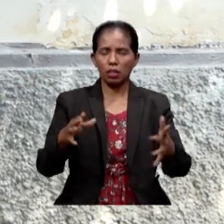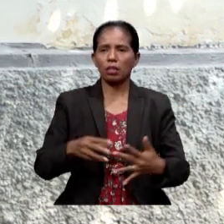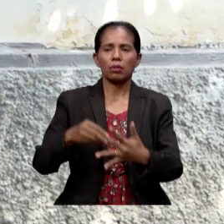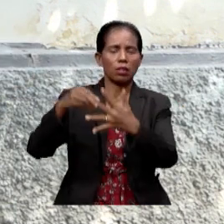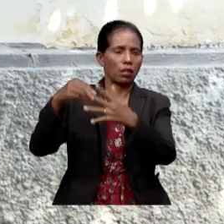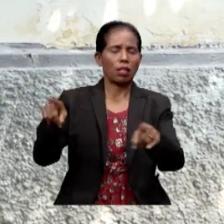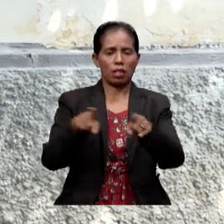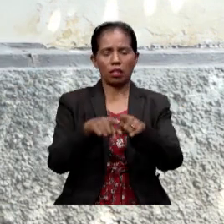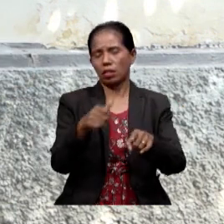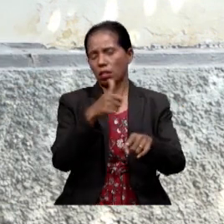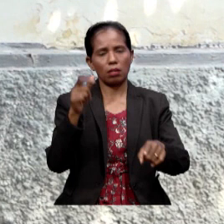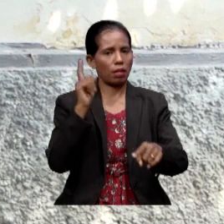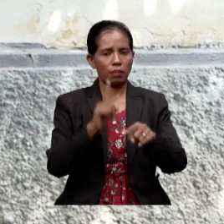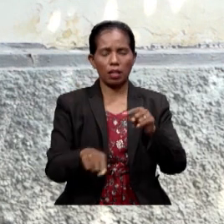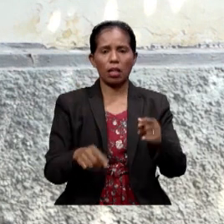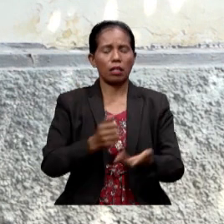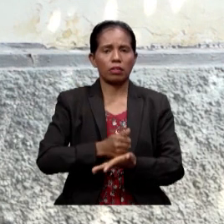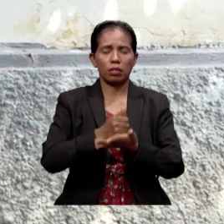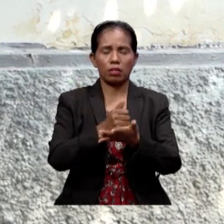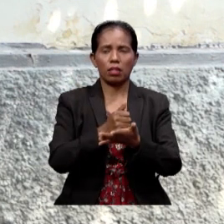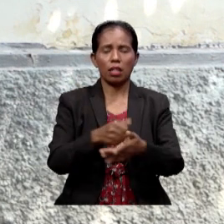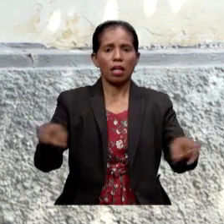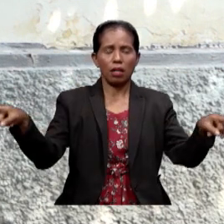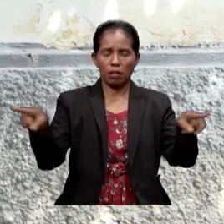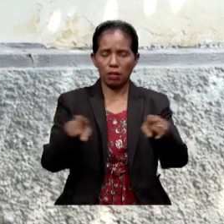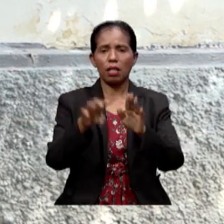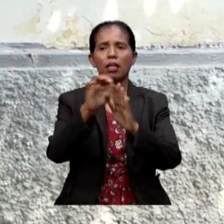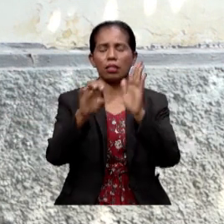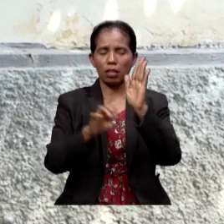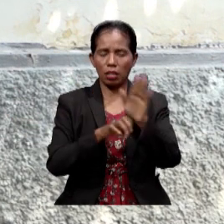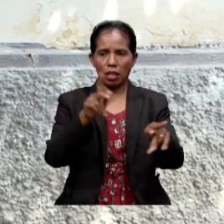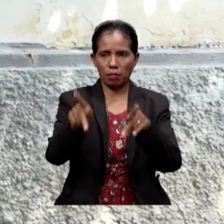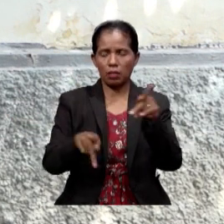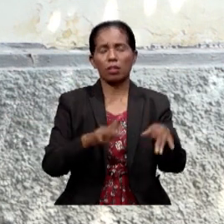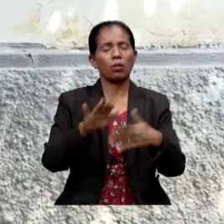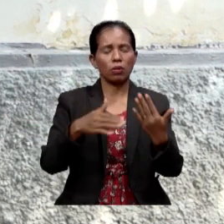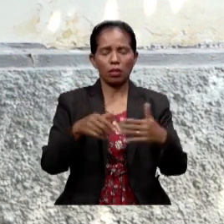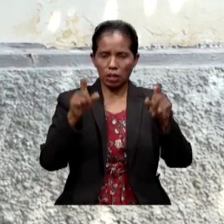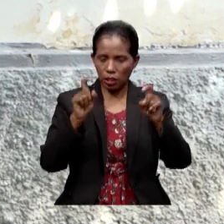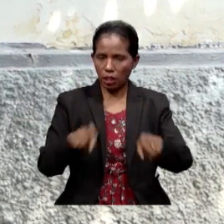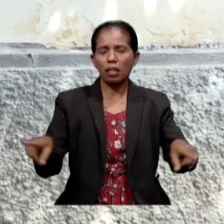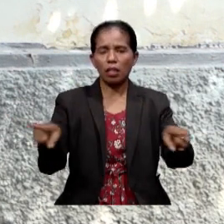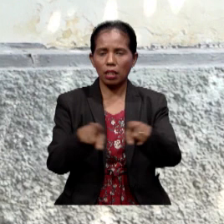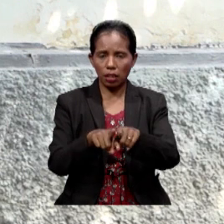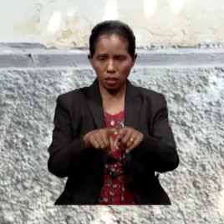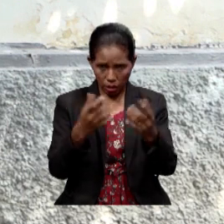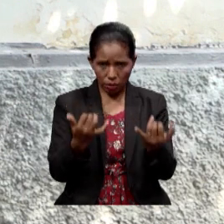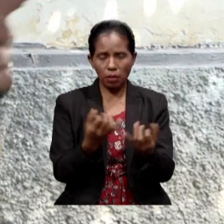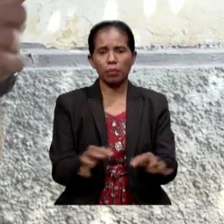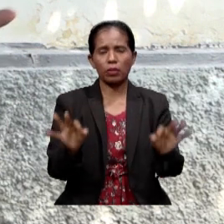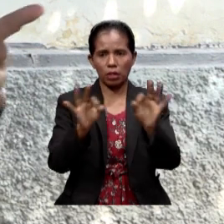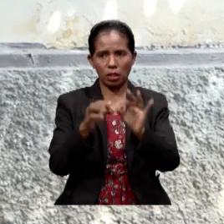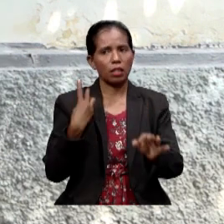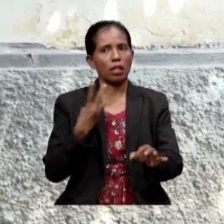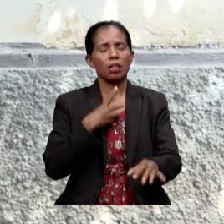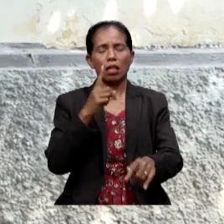sira selo. Nam, la bela nasa tratamento ba estado ida nene ba nini e masir ne tinki igual. Ida nema importante. Ita la bela trata